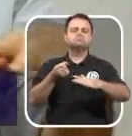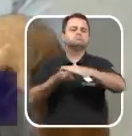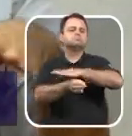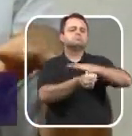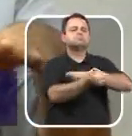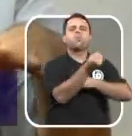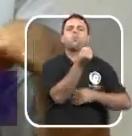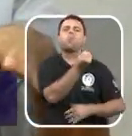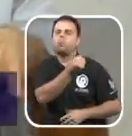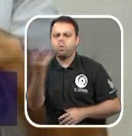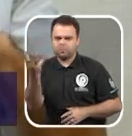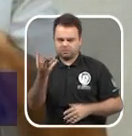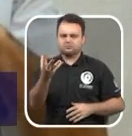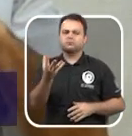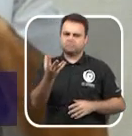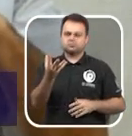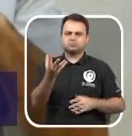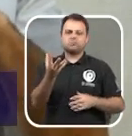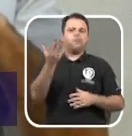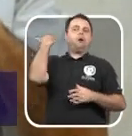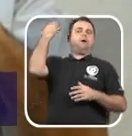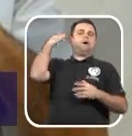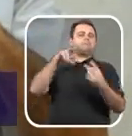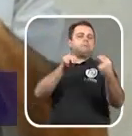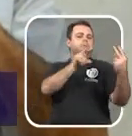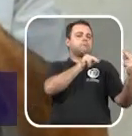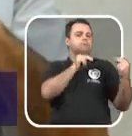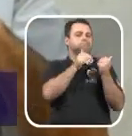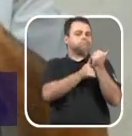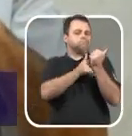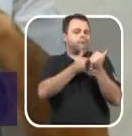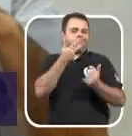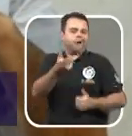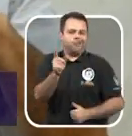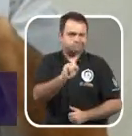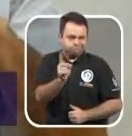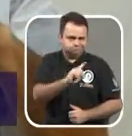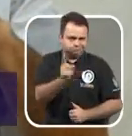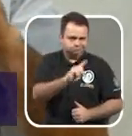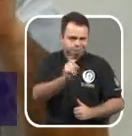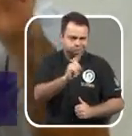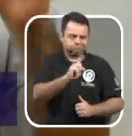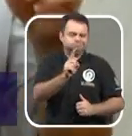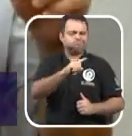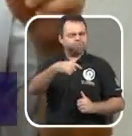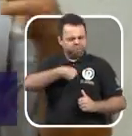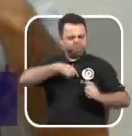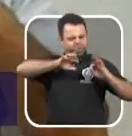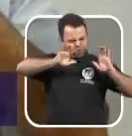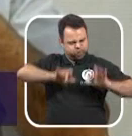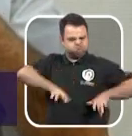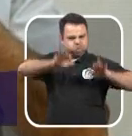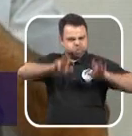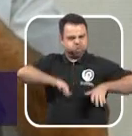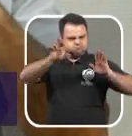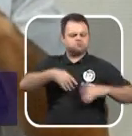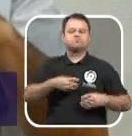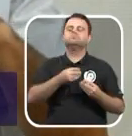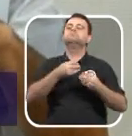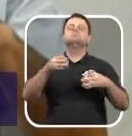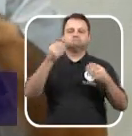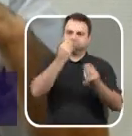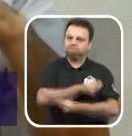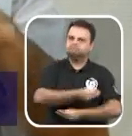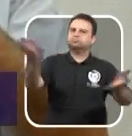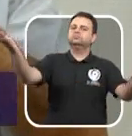estava meio escondido, né? E o prejuízo, isso. A gente fez uma conta, ainda falta números. Só